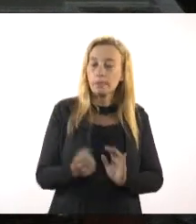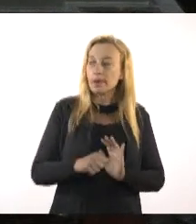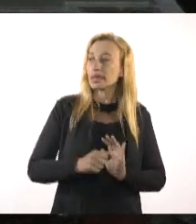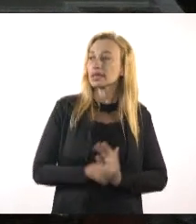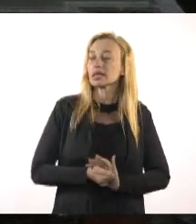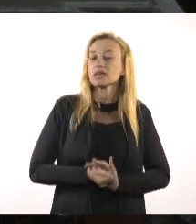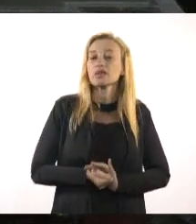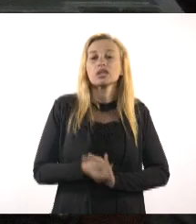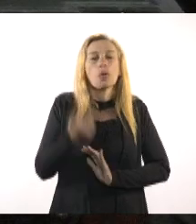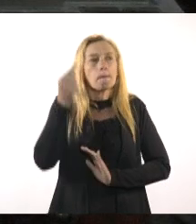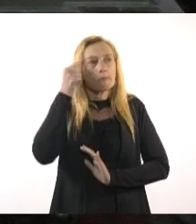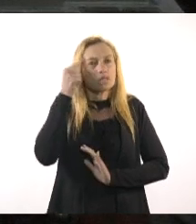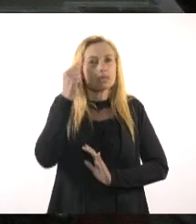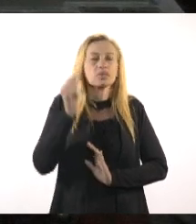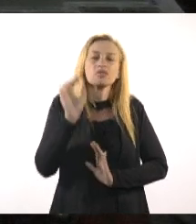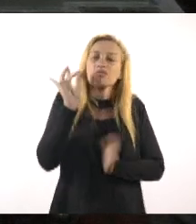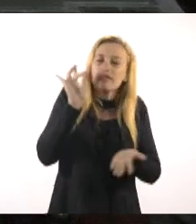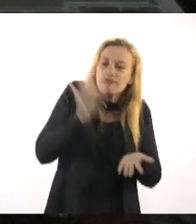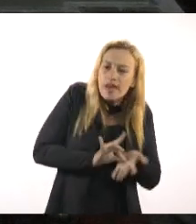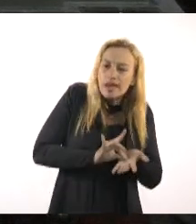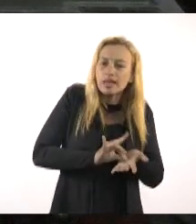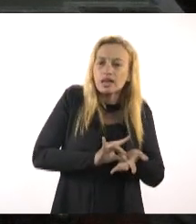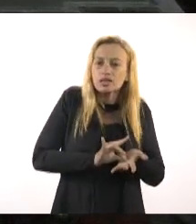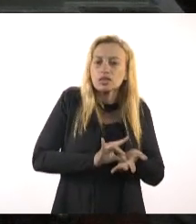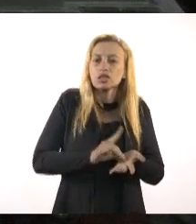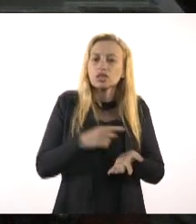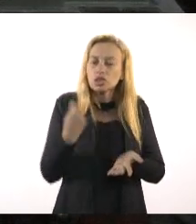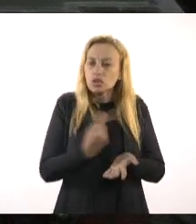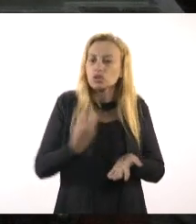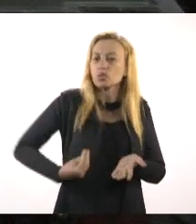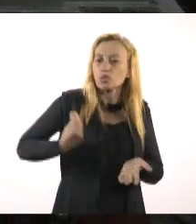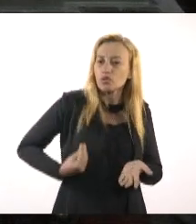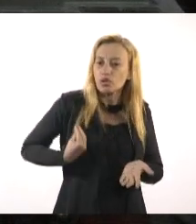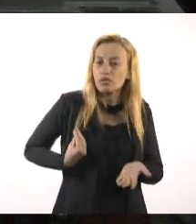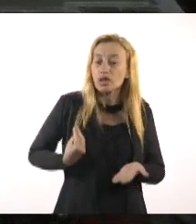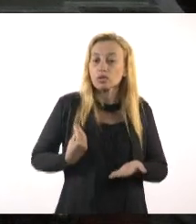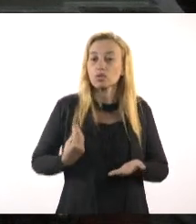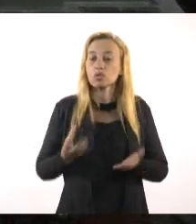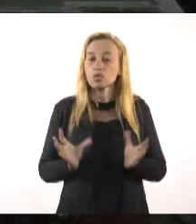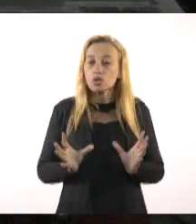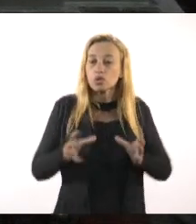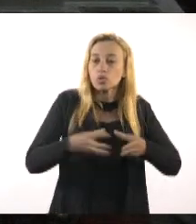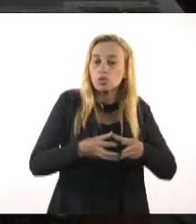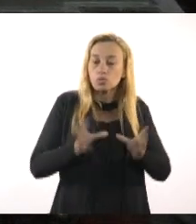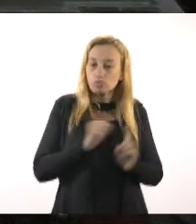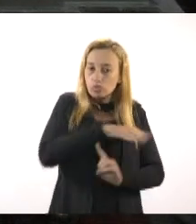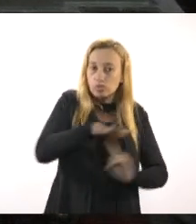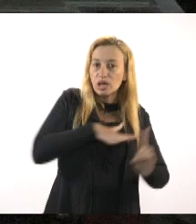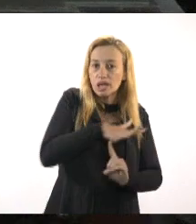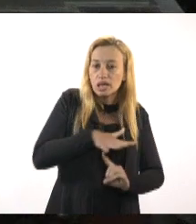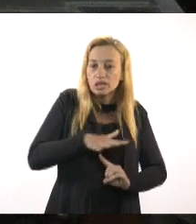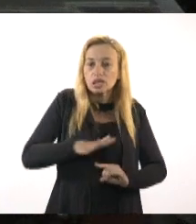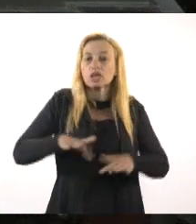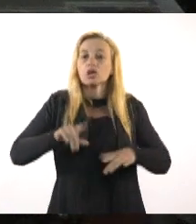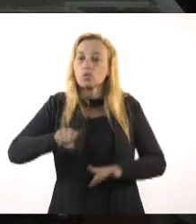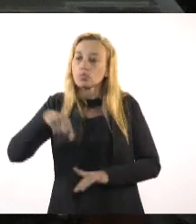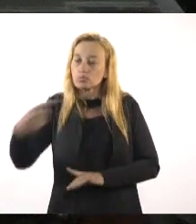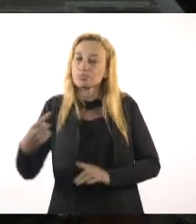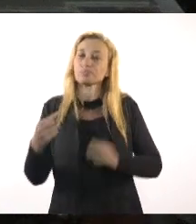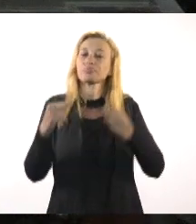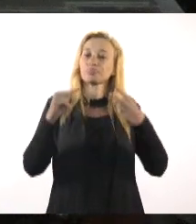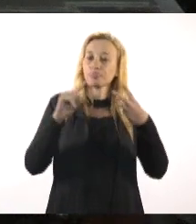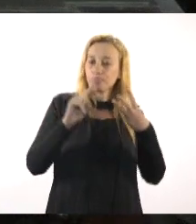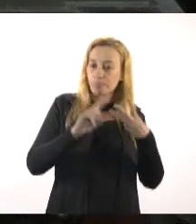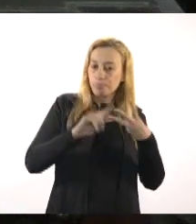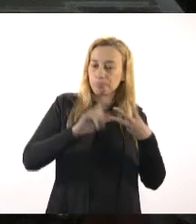a noção e real de que nós estamos vivendo como comunidade, como sociedade. E aí o próximo ponto